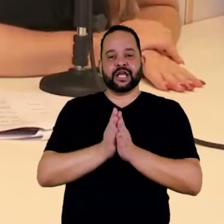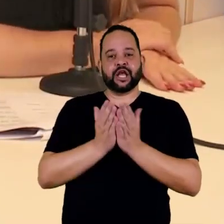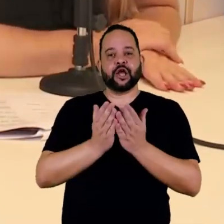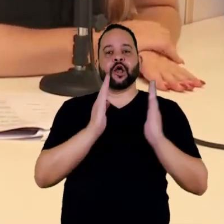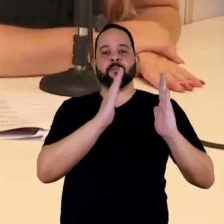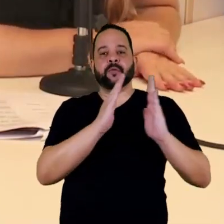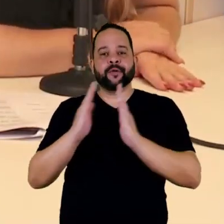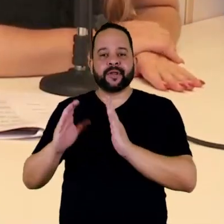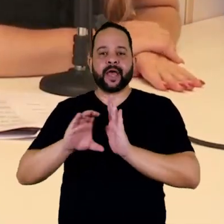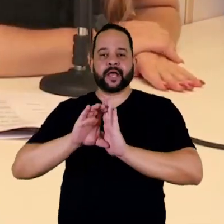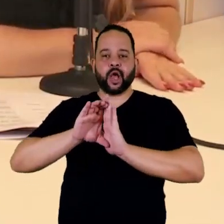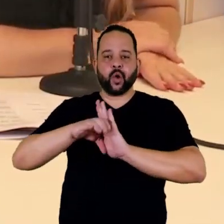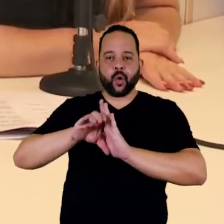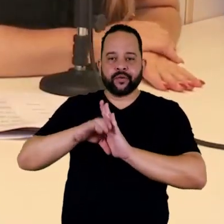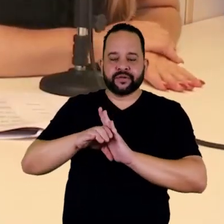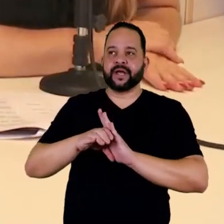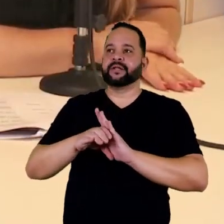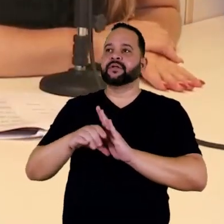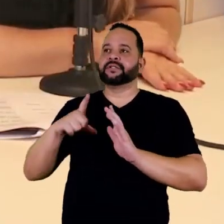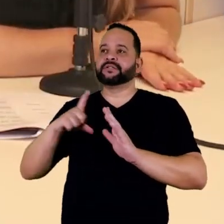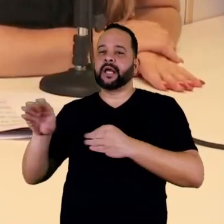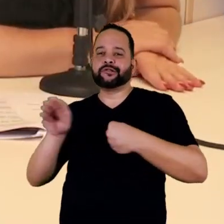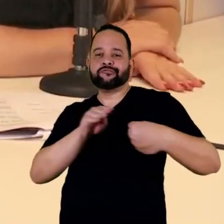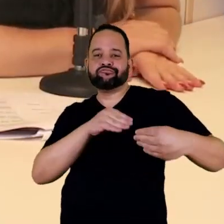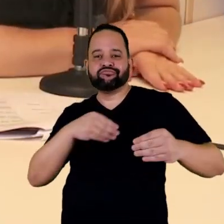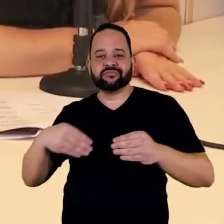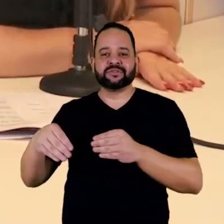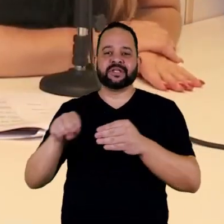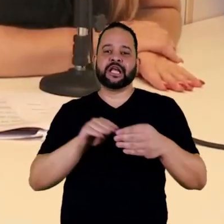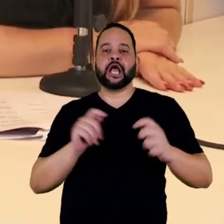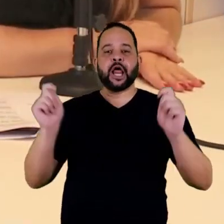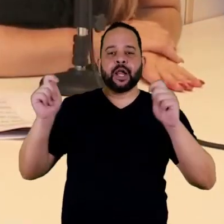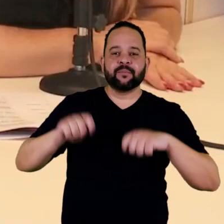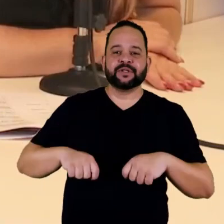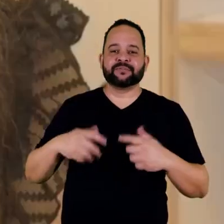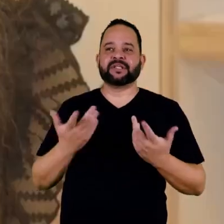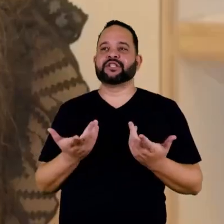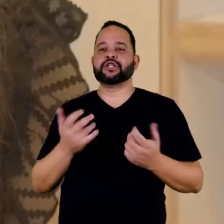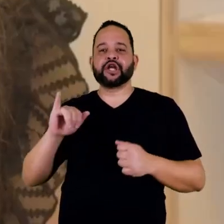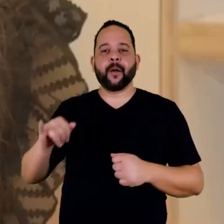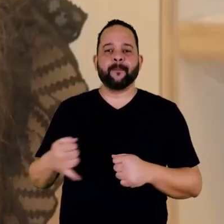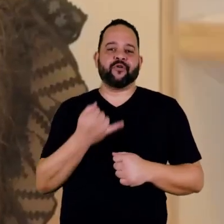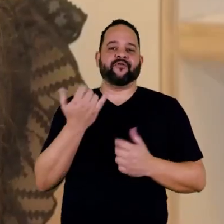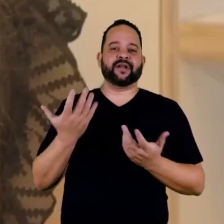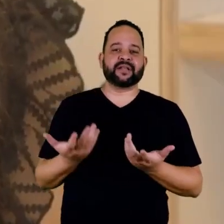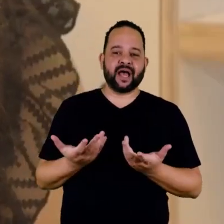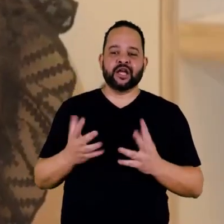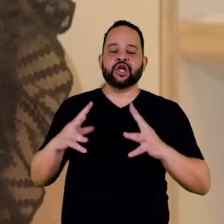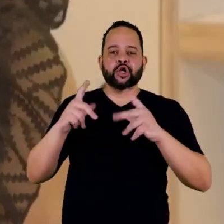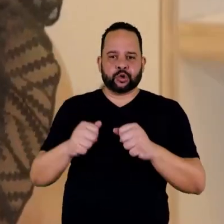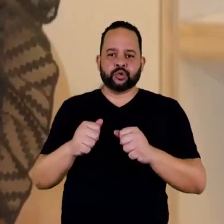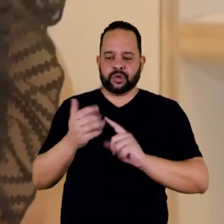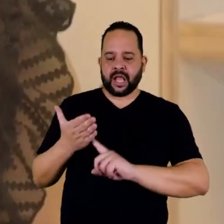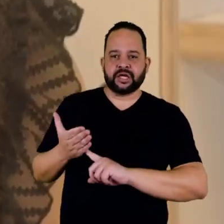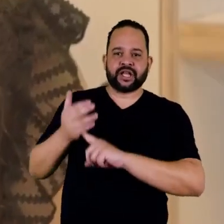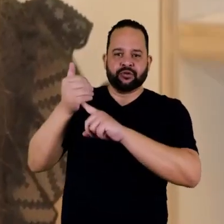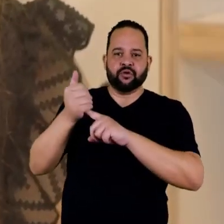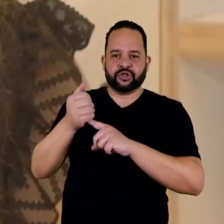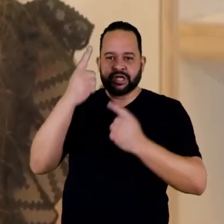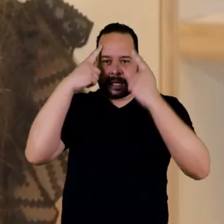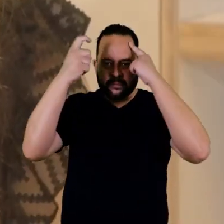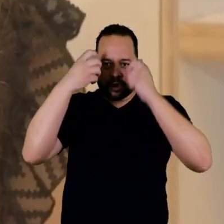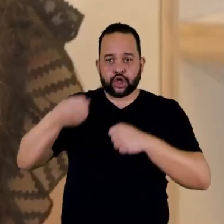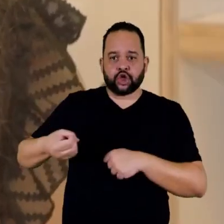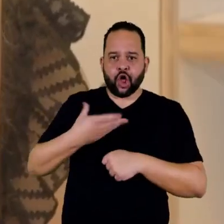eh esse conceito de biblioteca viva exatamente essa possibilidade de a gente poder usufruir de tudo aquilo que as tecnologias